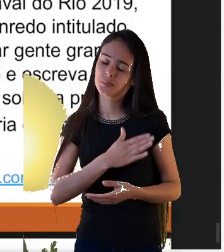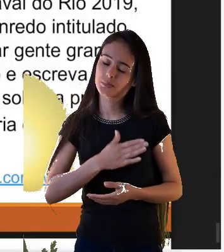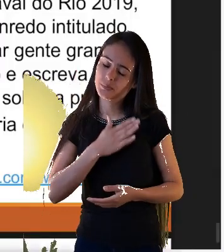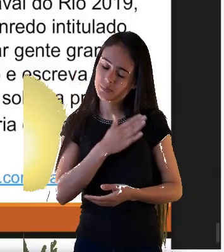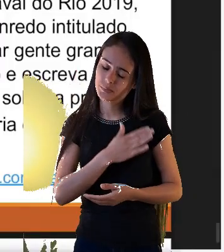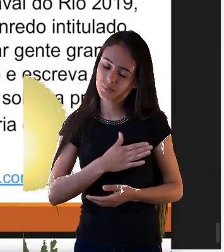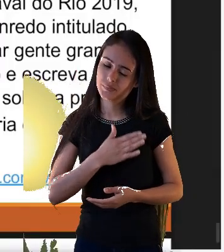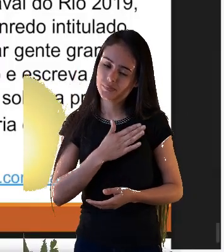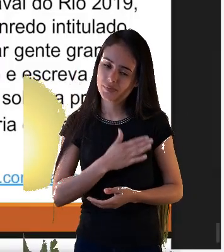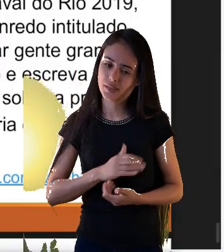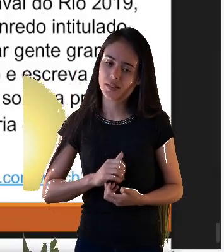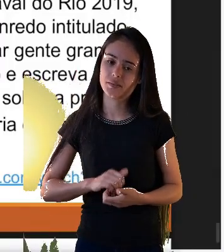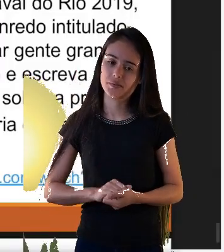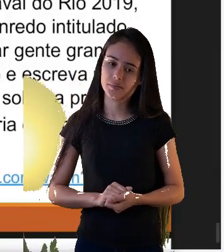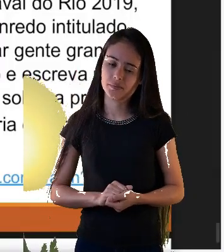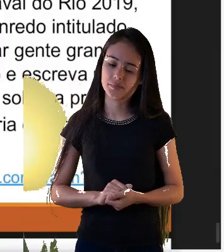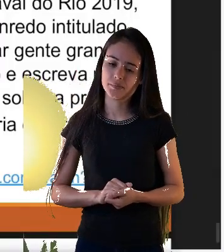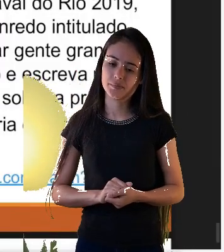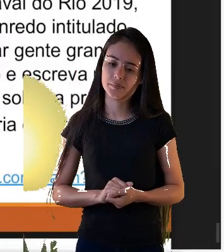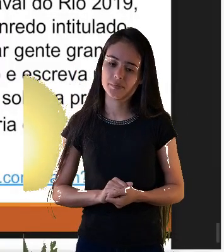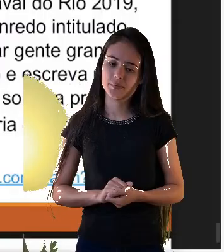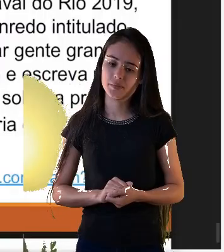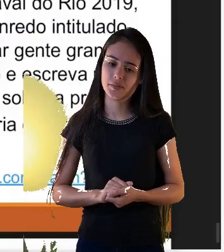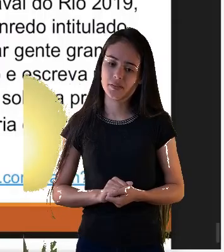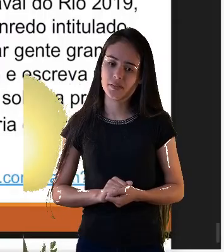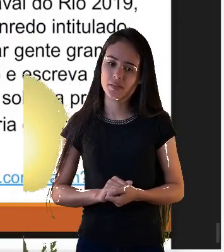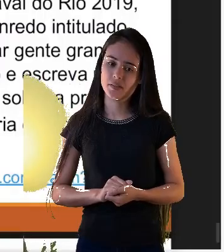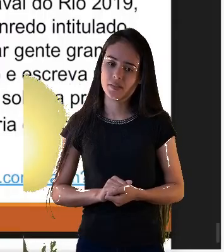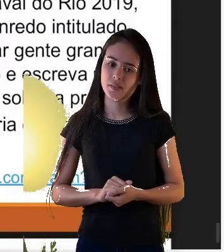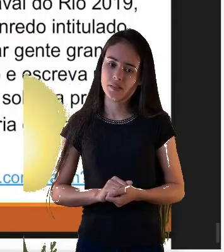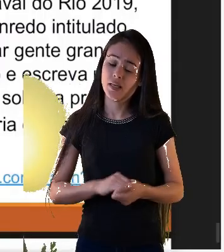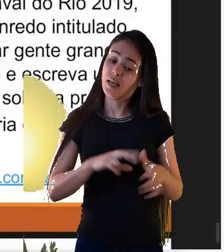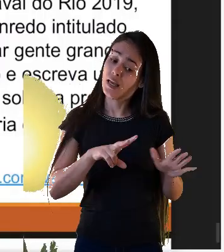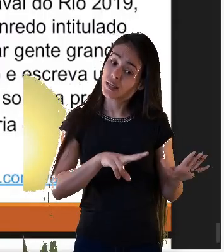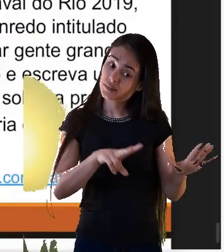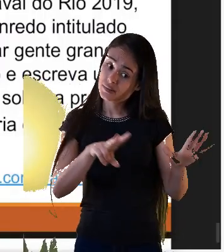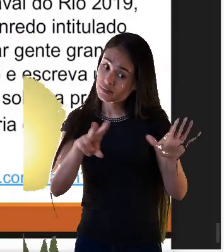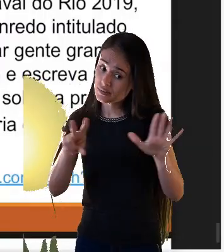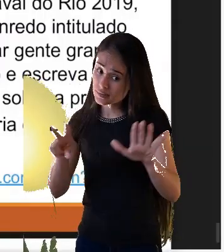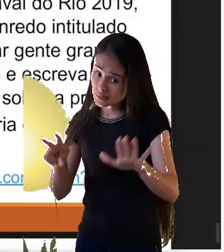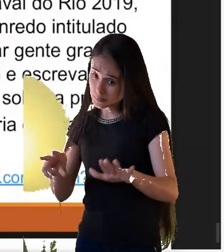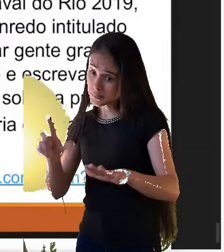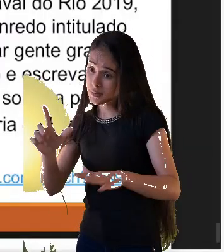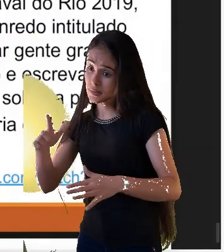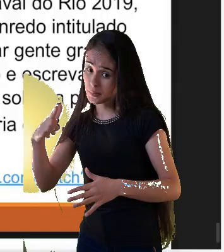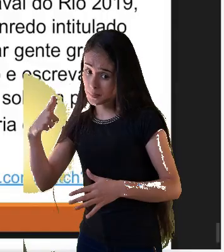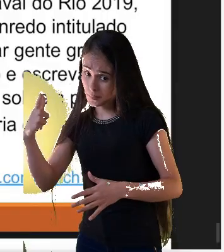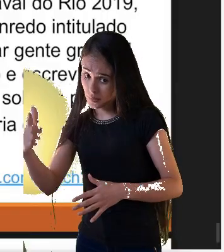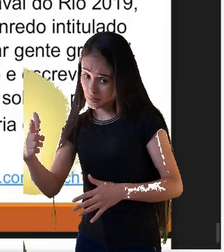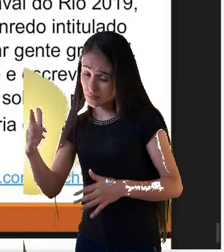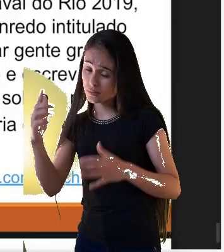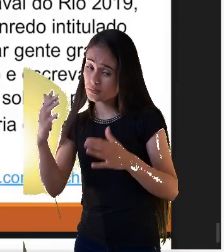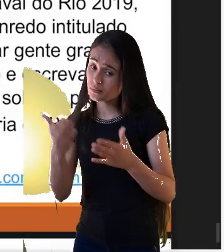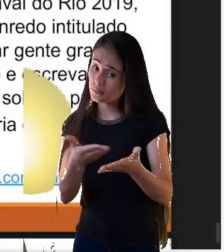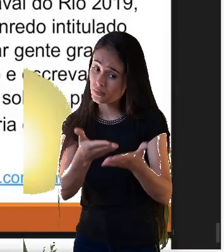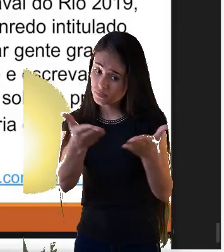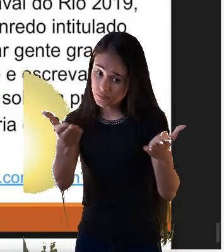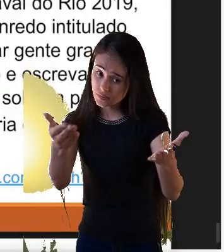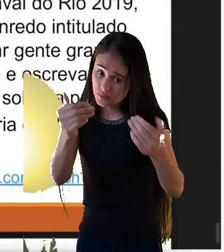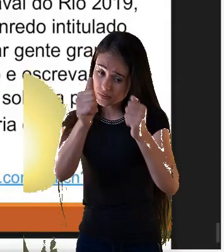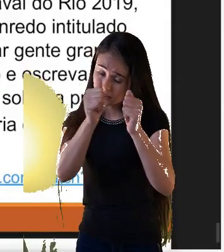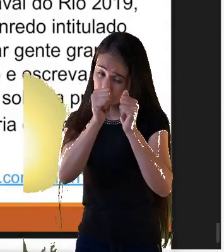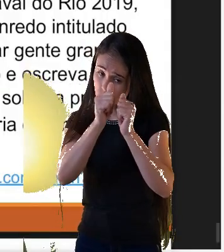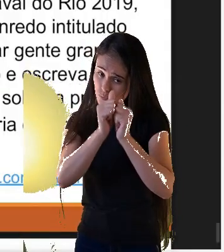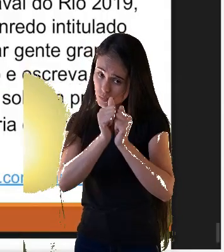continuar na semana que vem, que na semana que vem vai se falar sobre a questão artística, né, a questão da música,